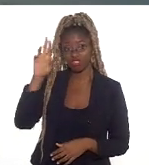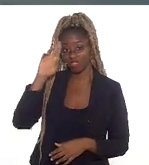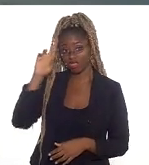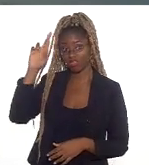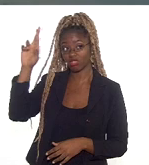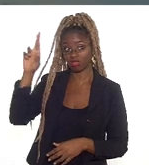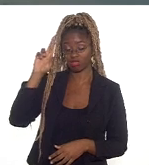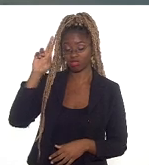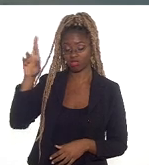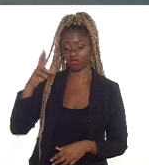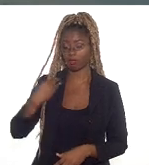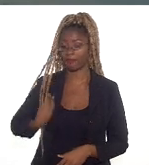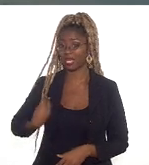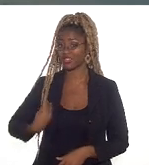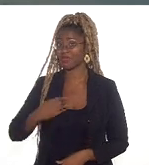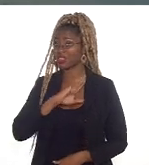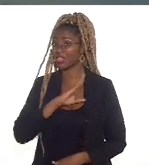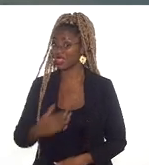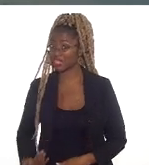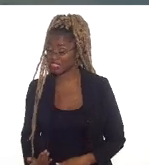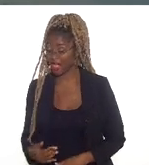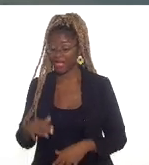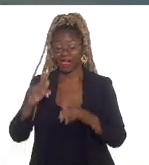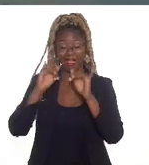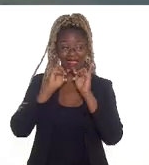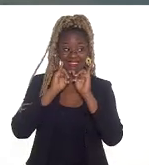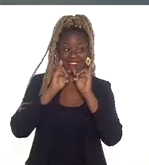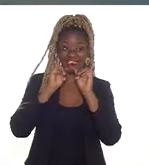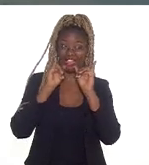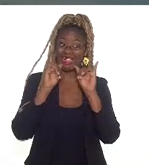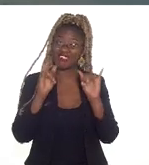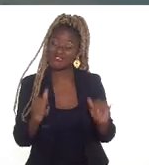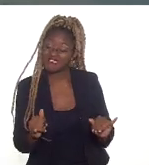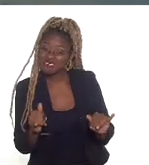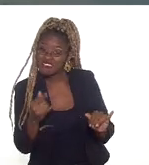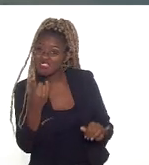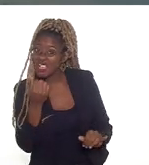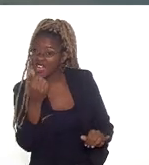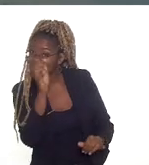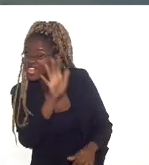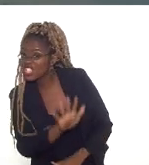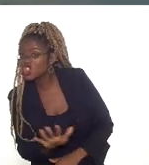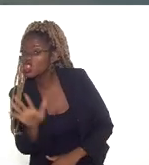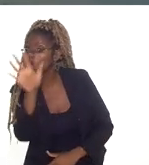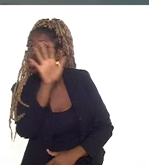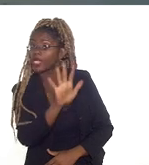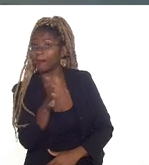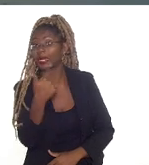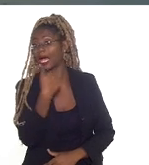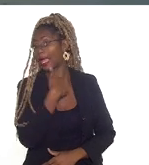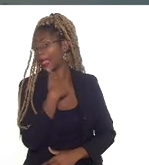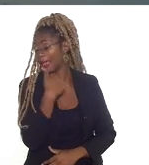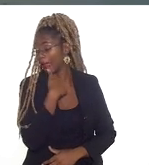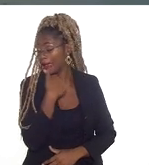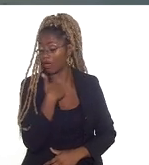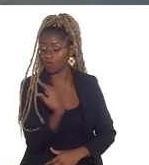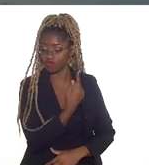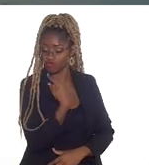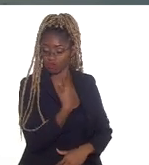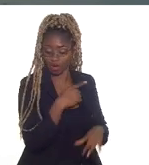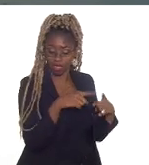governamentais informa a renda bruta para que eu possa, na nossa